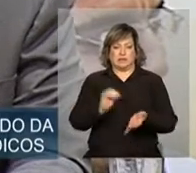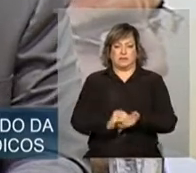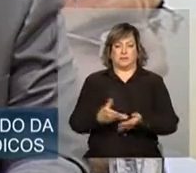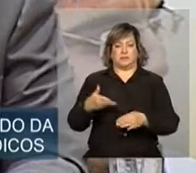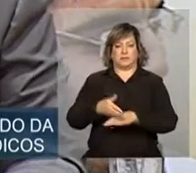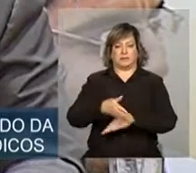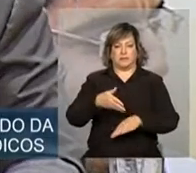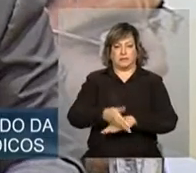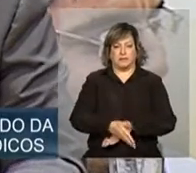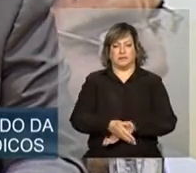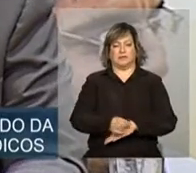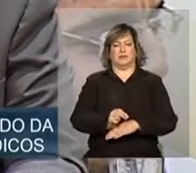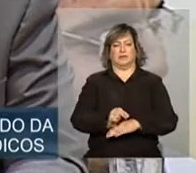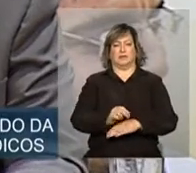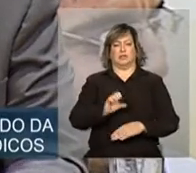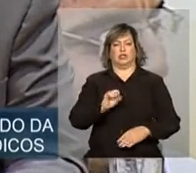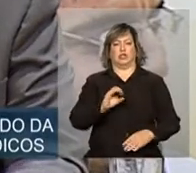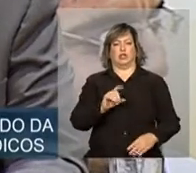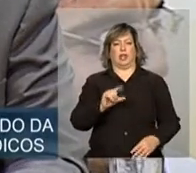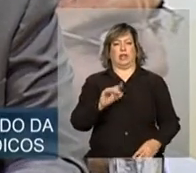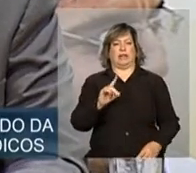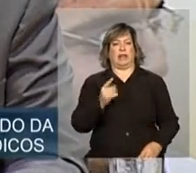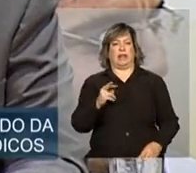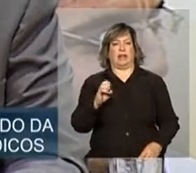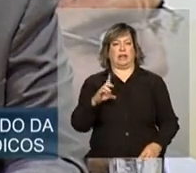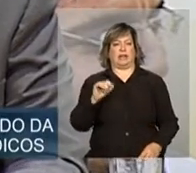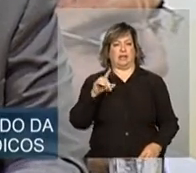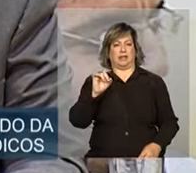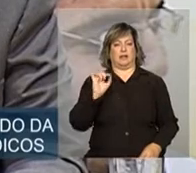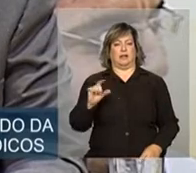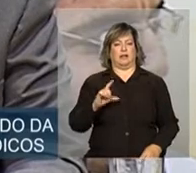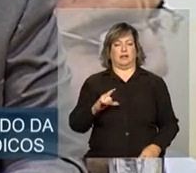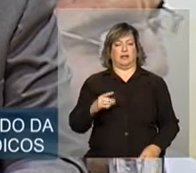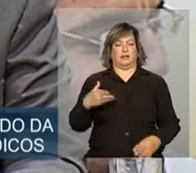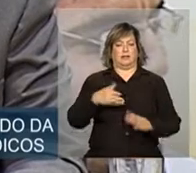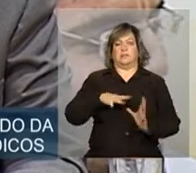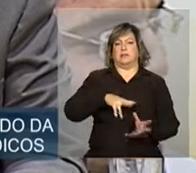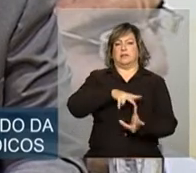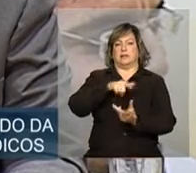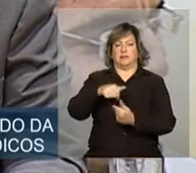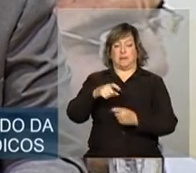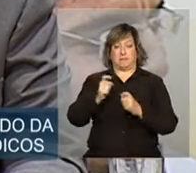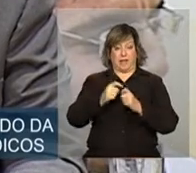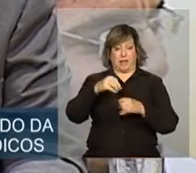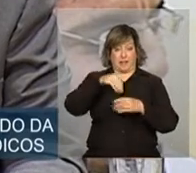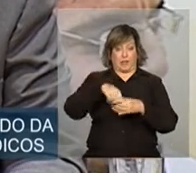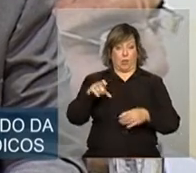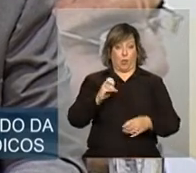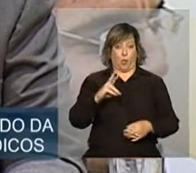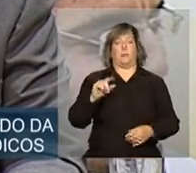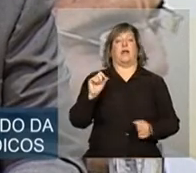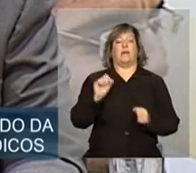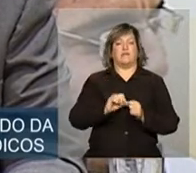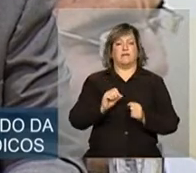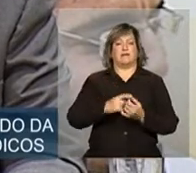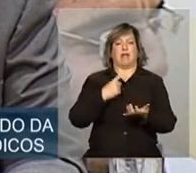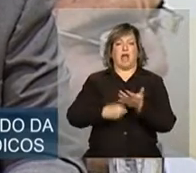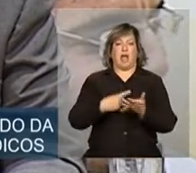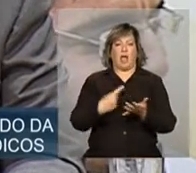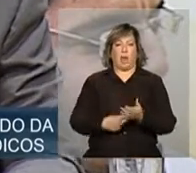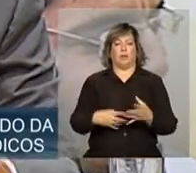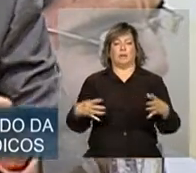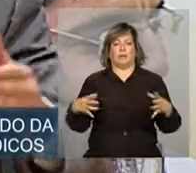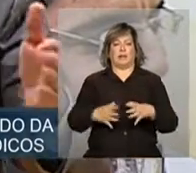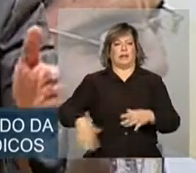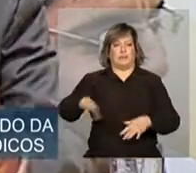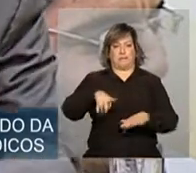em solidariedade internacional de médicos de Cuba é um processo de feito em parcerias acordos entre países e de solidariedade